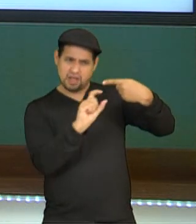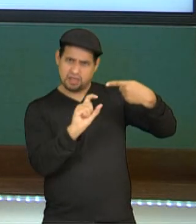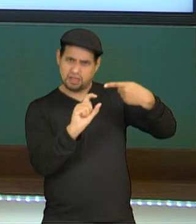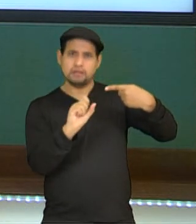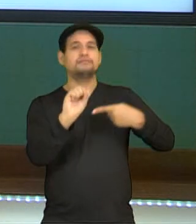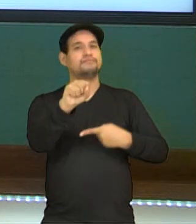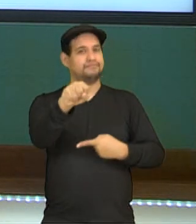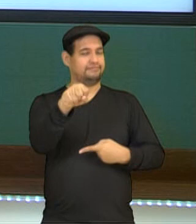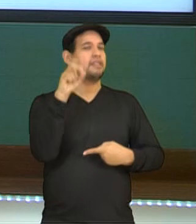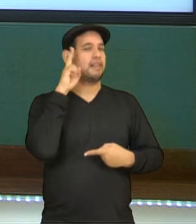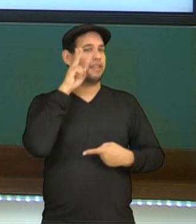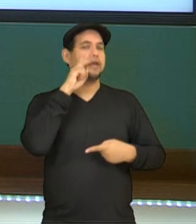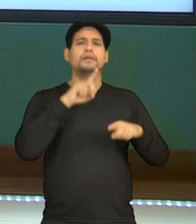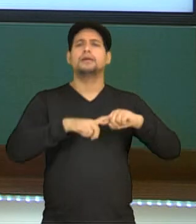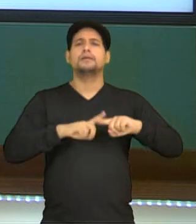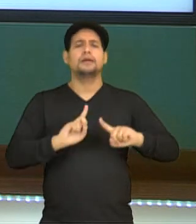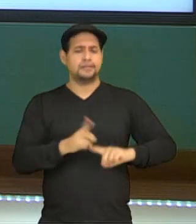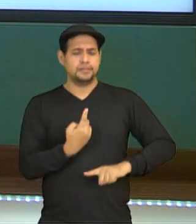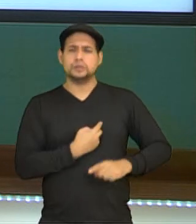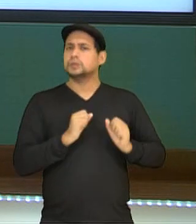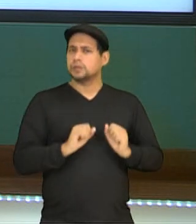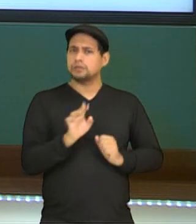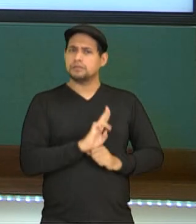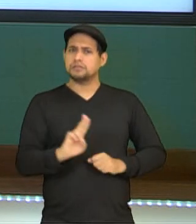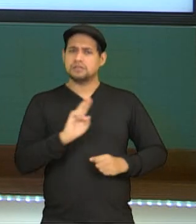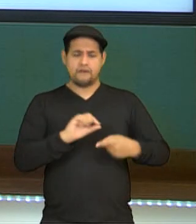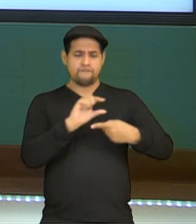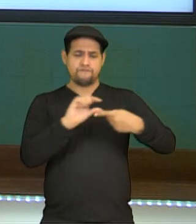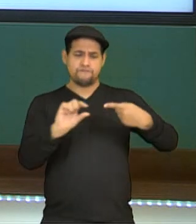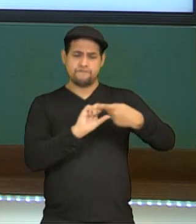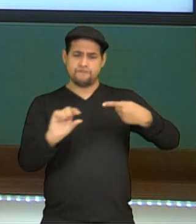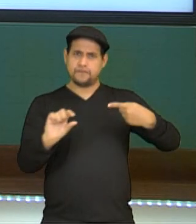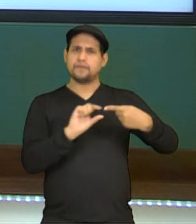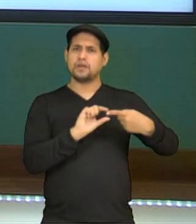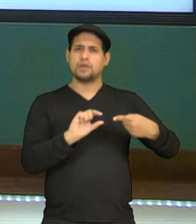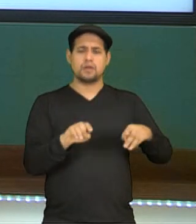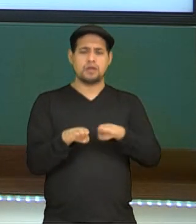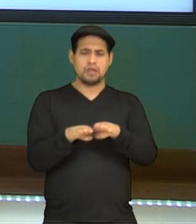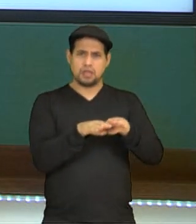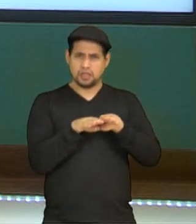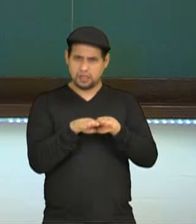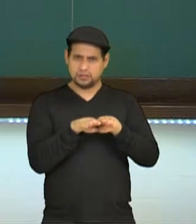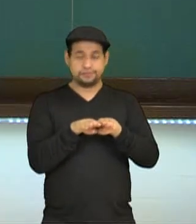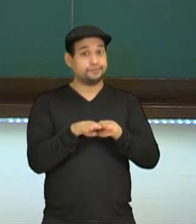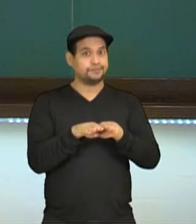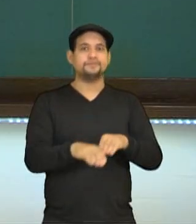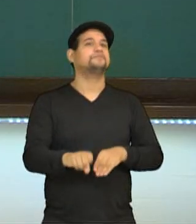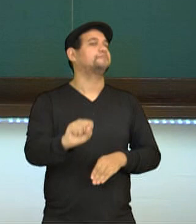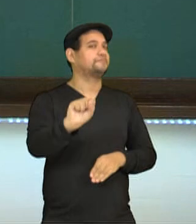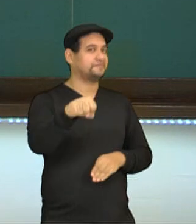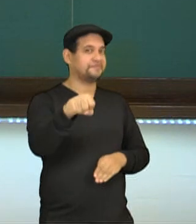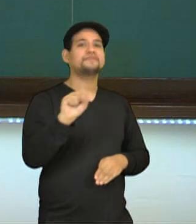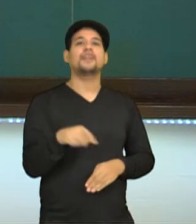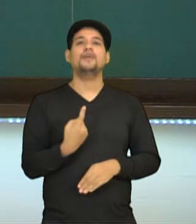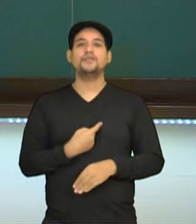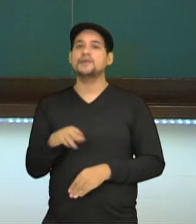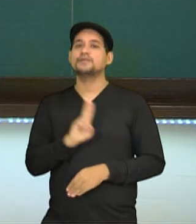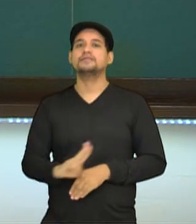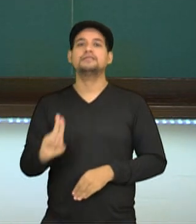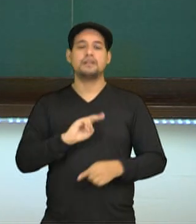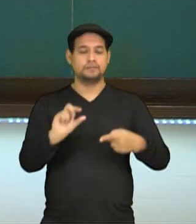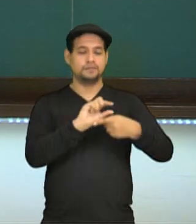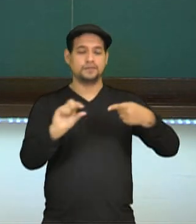lembrar. Será que nós podemos utilizar frações equivalentes? Isso mesmo, nós vamos utilizar